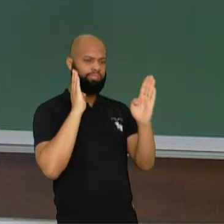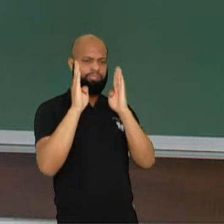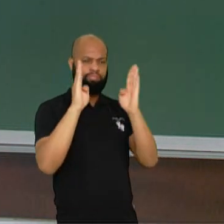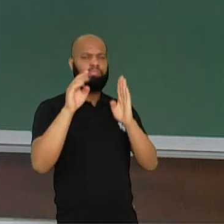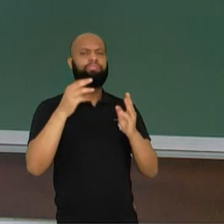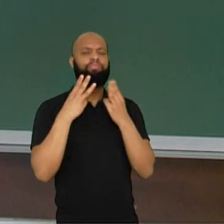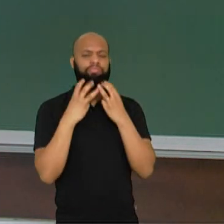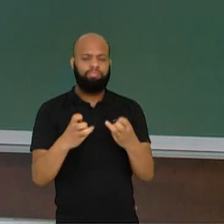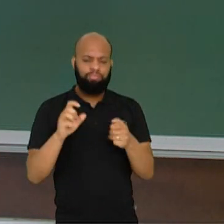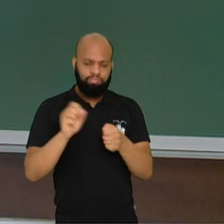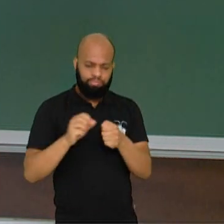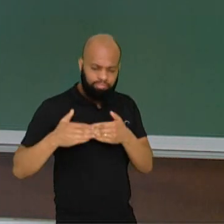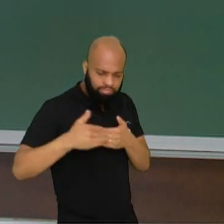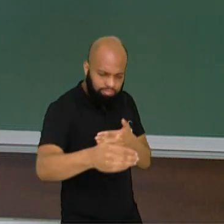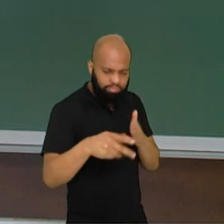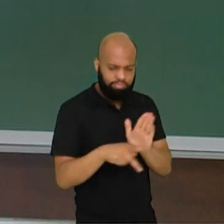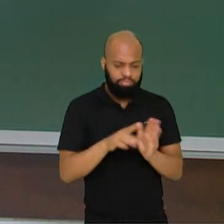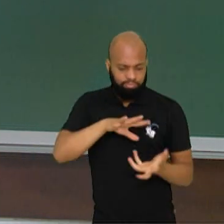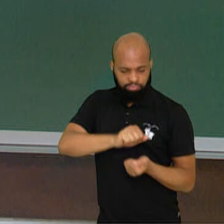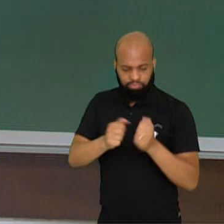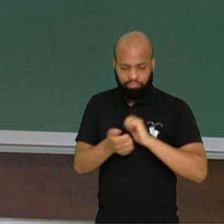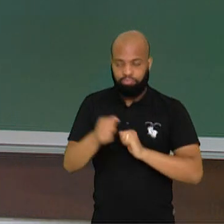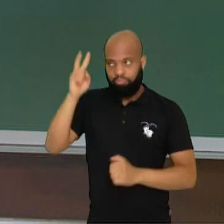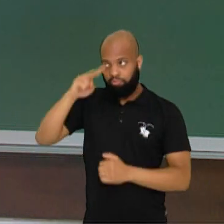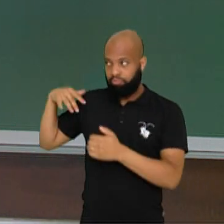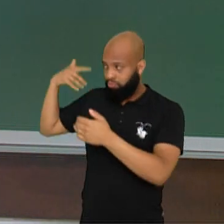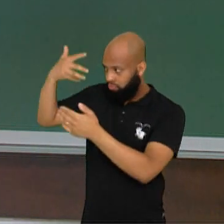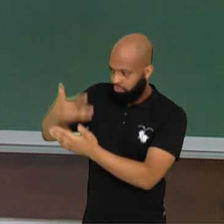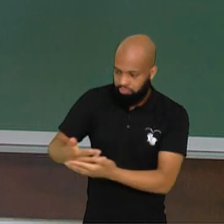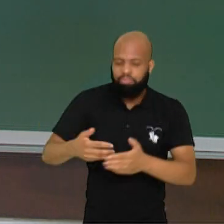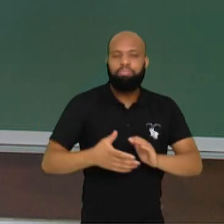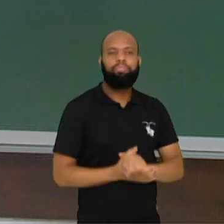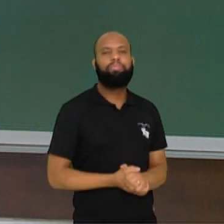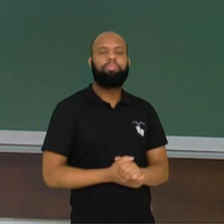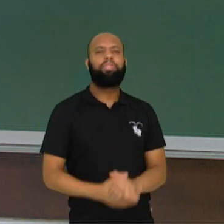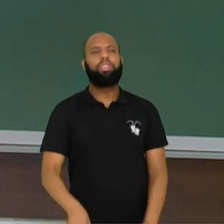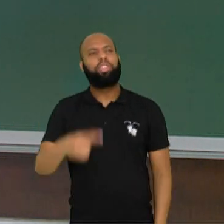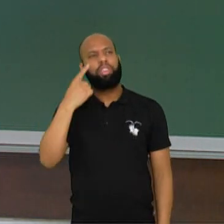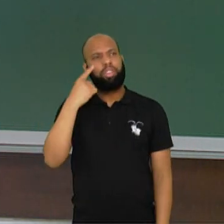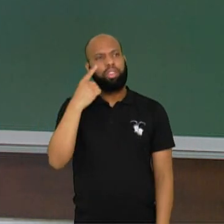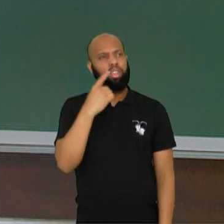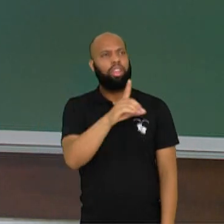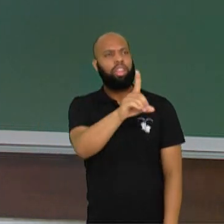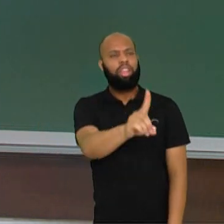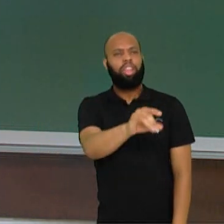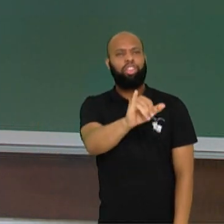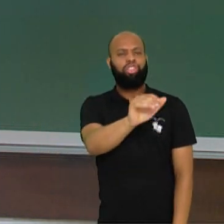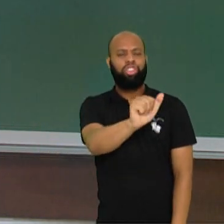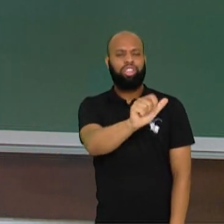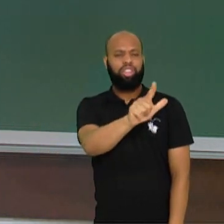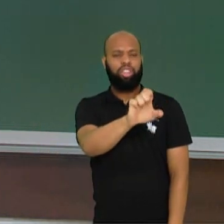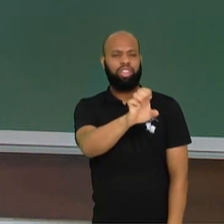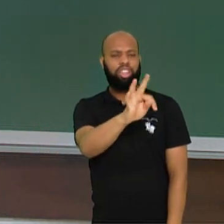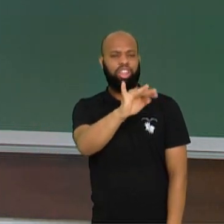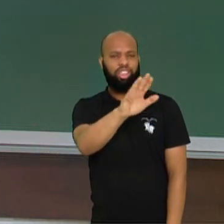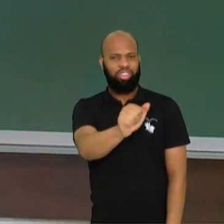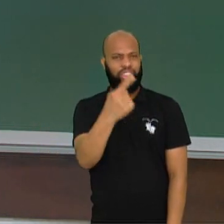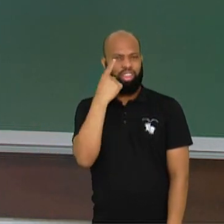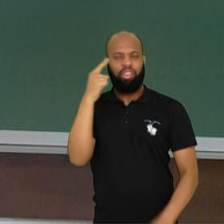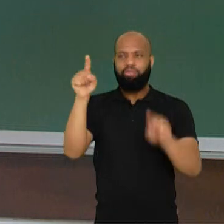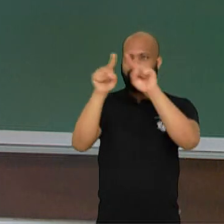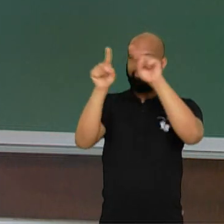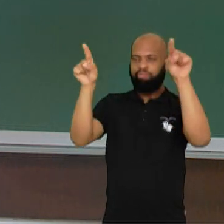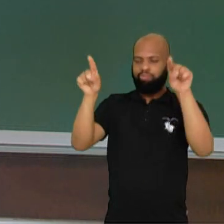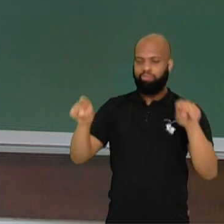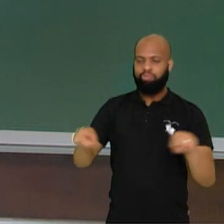Marx faz a partir do materialismo histórico dialético. Vejam, a dialética, esse conceito, vocês já